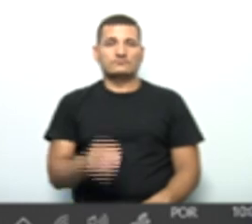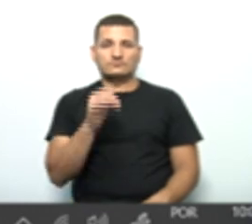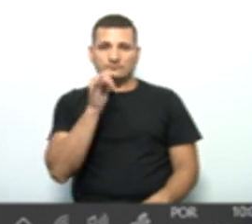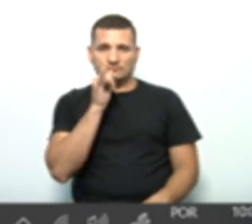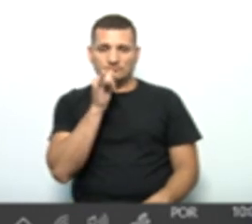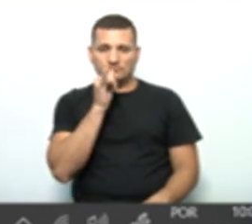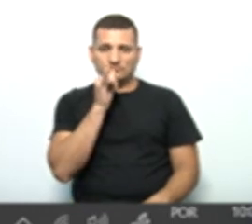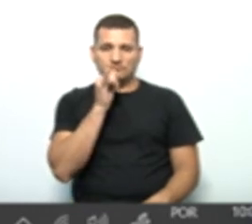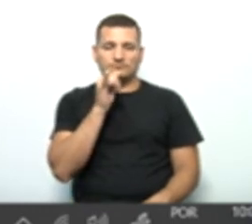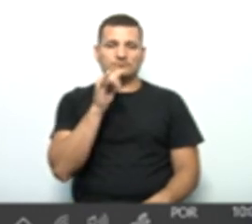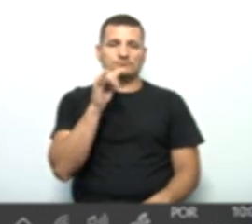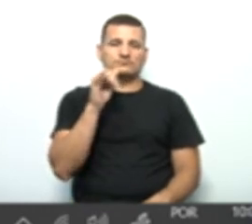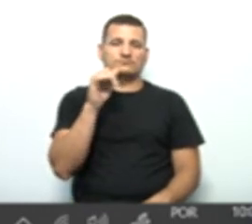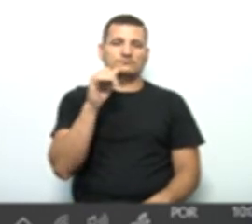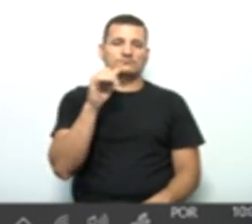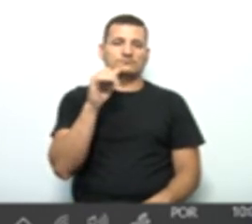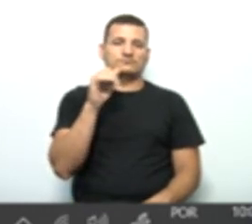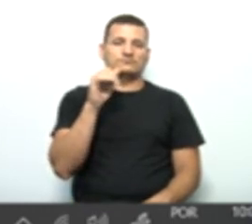da